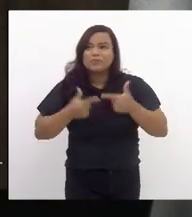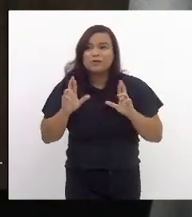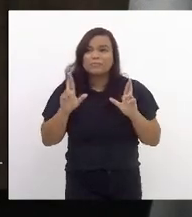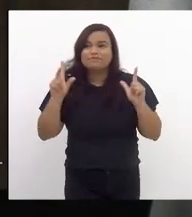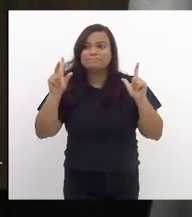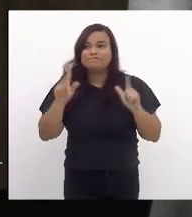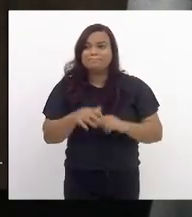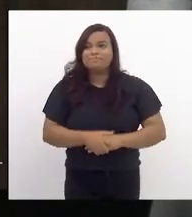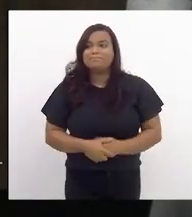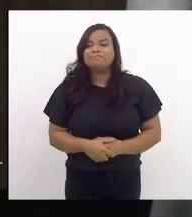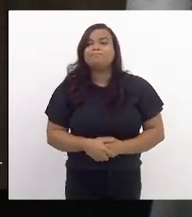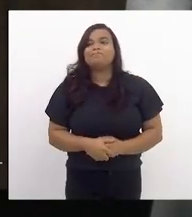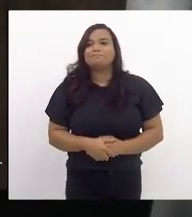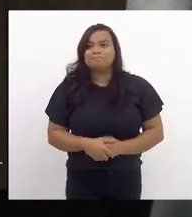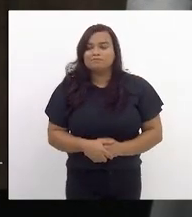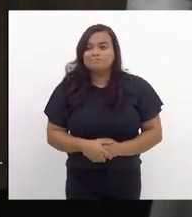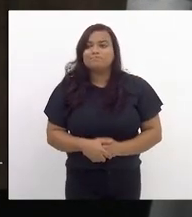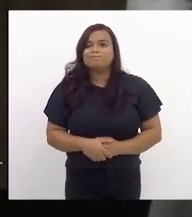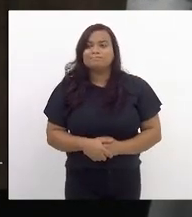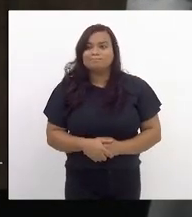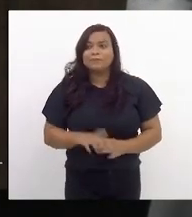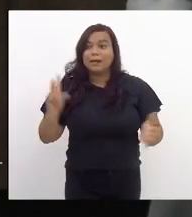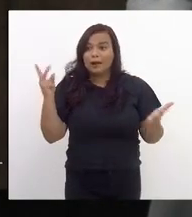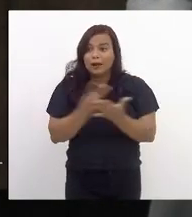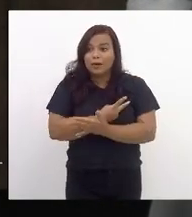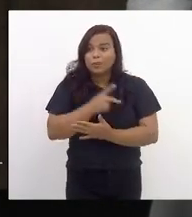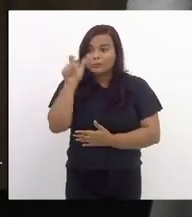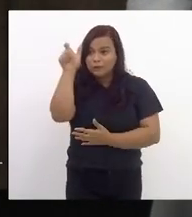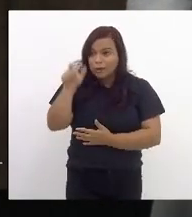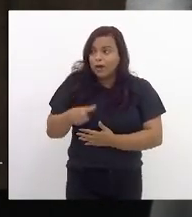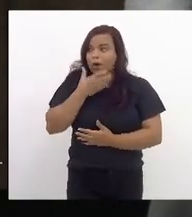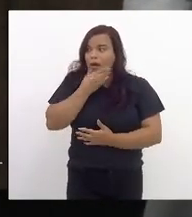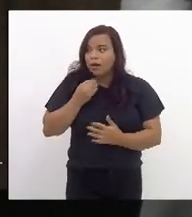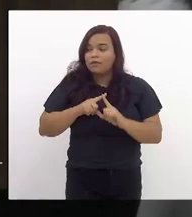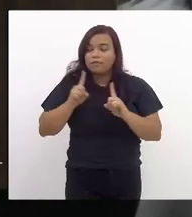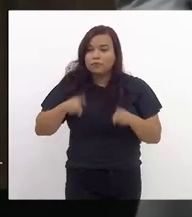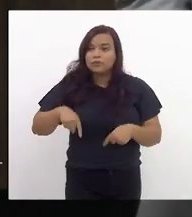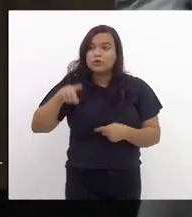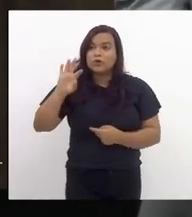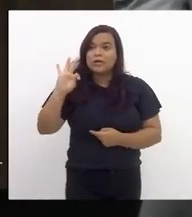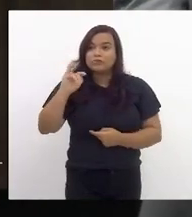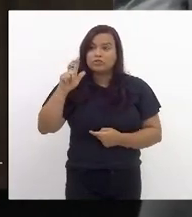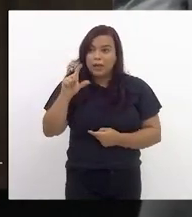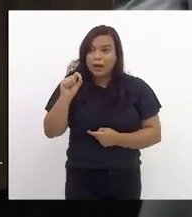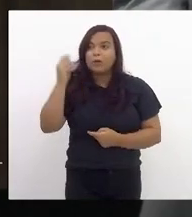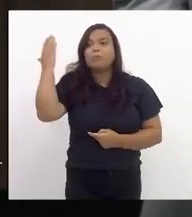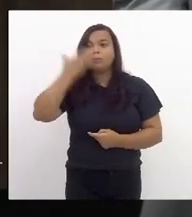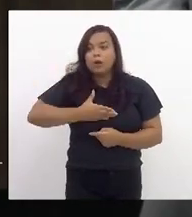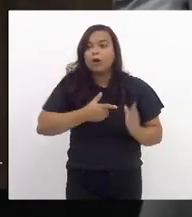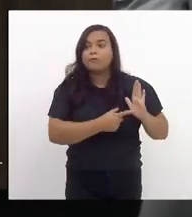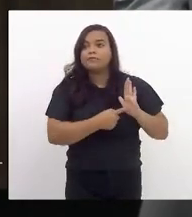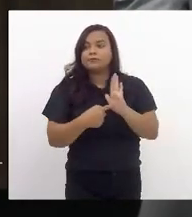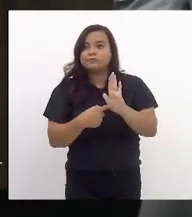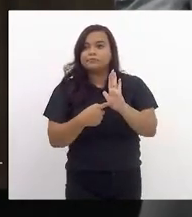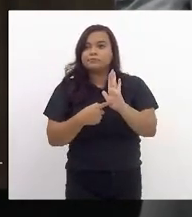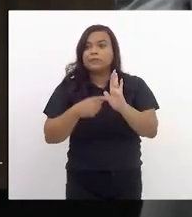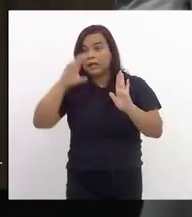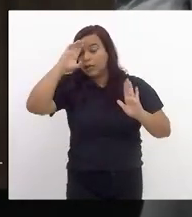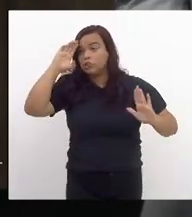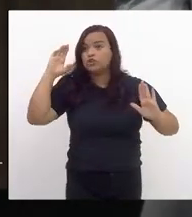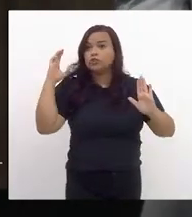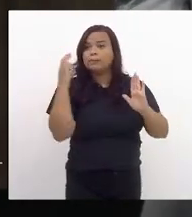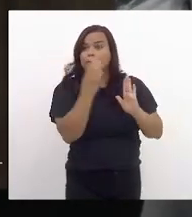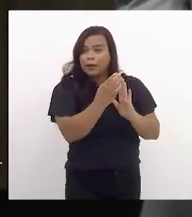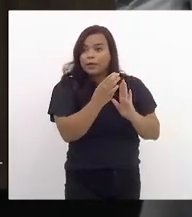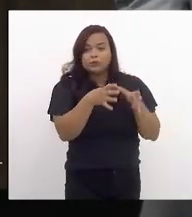E o que aconteceu com o agente Tiago está aí para provar o que eu estou dizendo. Respeito à OAB